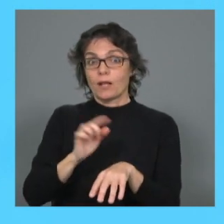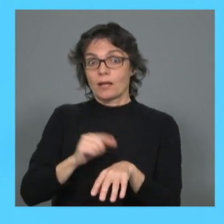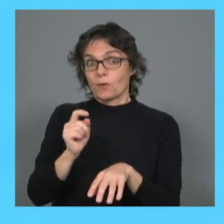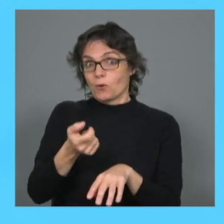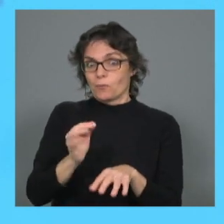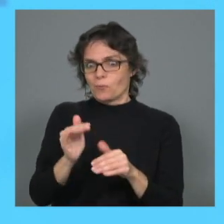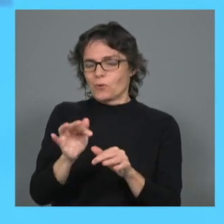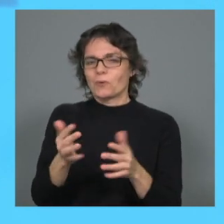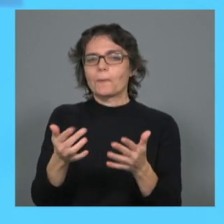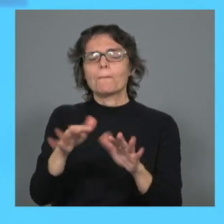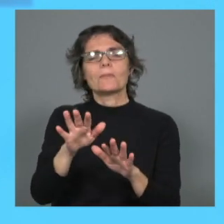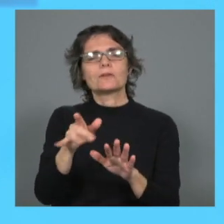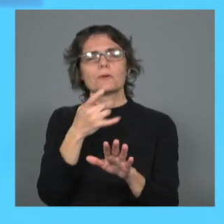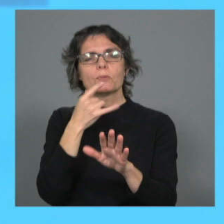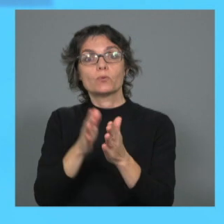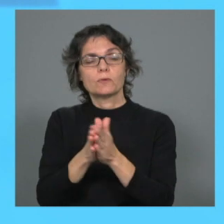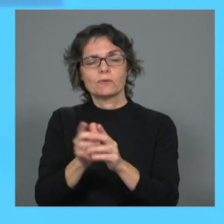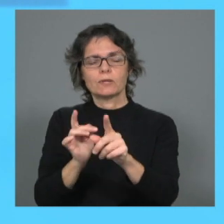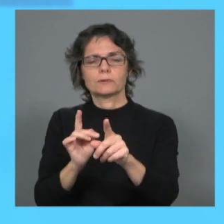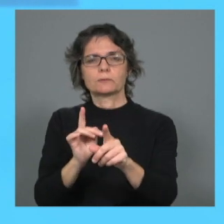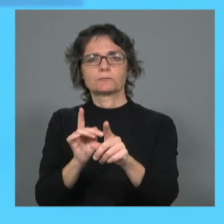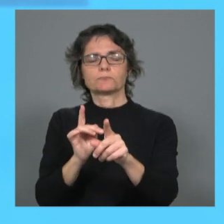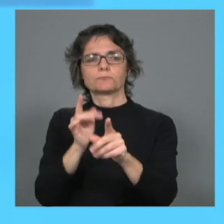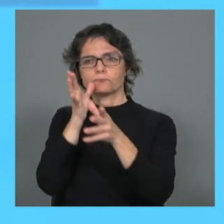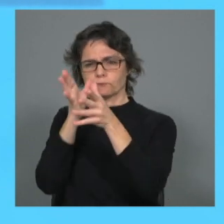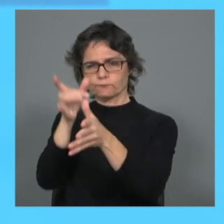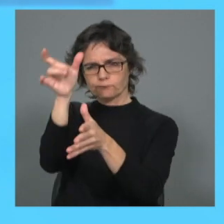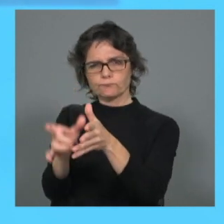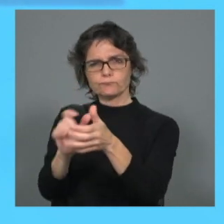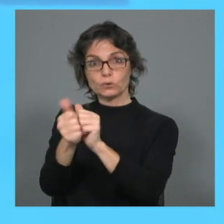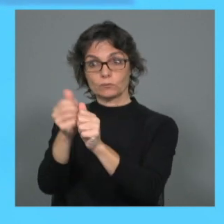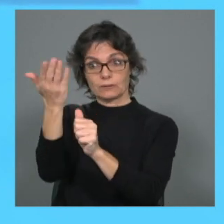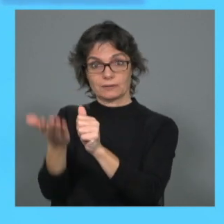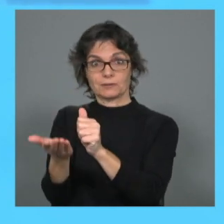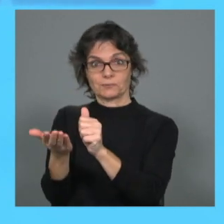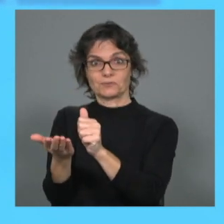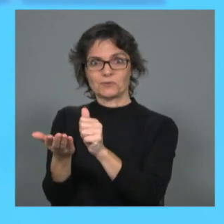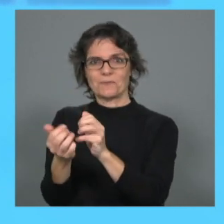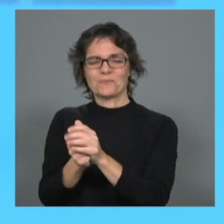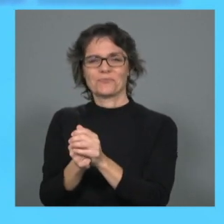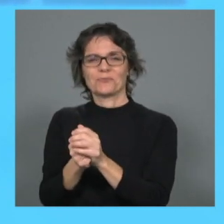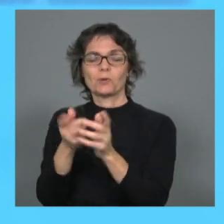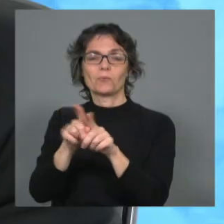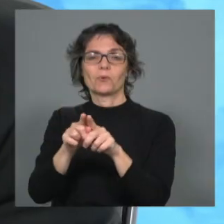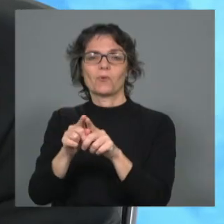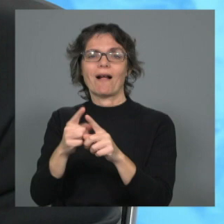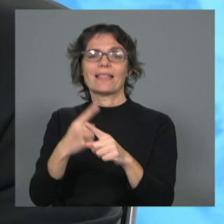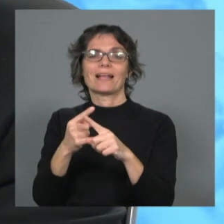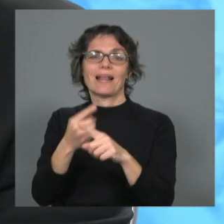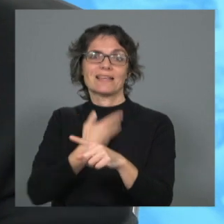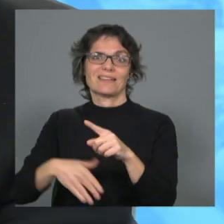há este foco em cima do atleta, o atleta, o homem-deus quase, já era assim na Grécia Antiga, não é? Quase